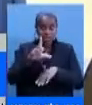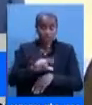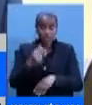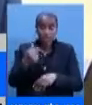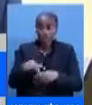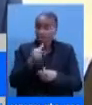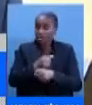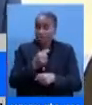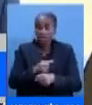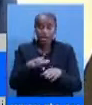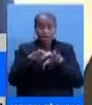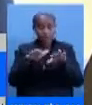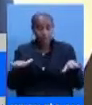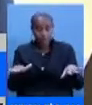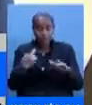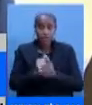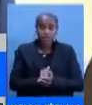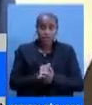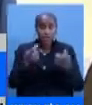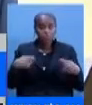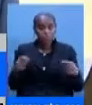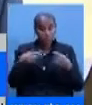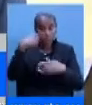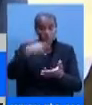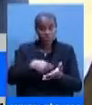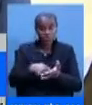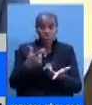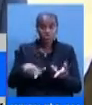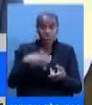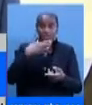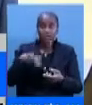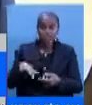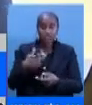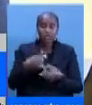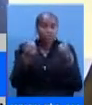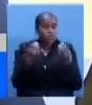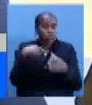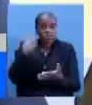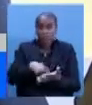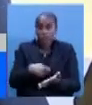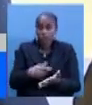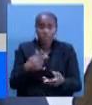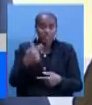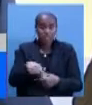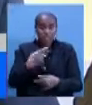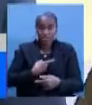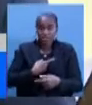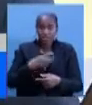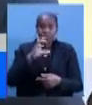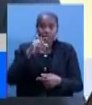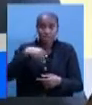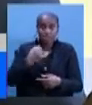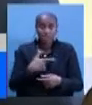a trabalhar ao nível da promoção do investimento direto estrangeiro. Vários investimentos estão a ser captados,